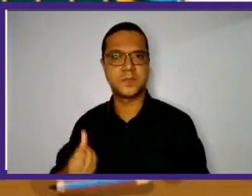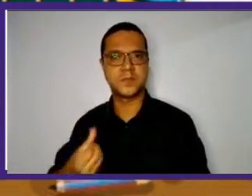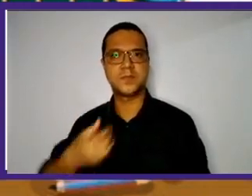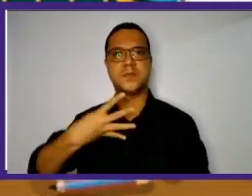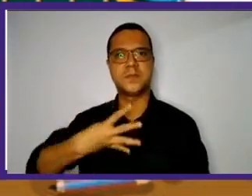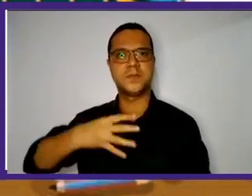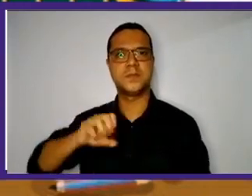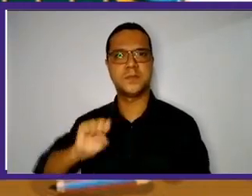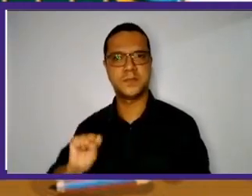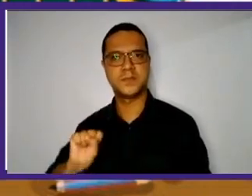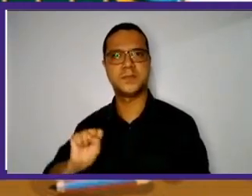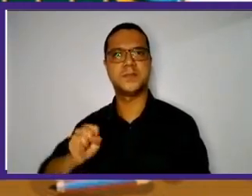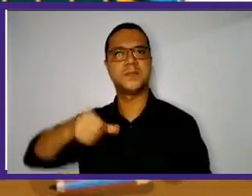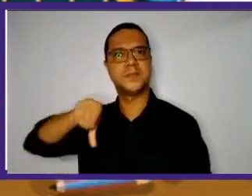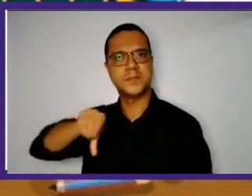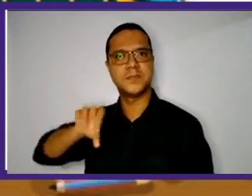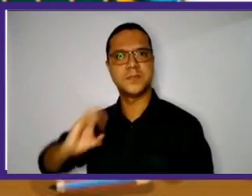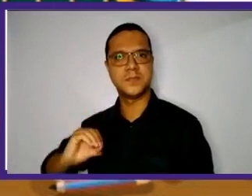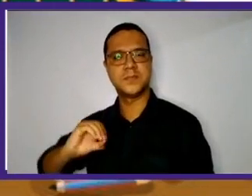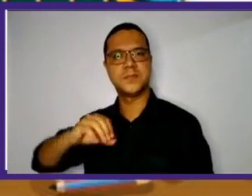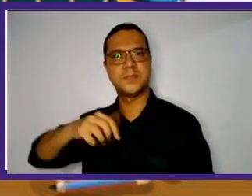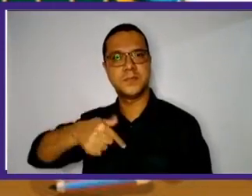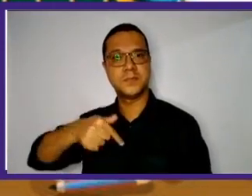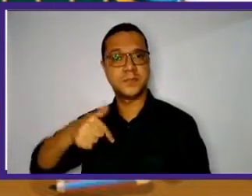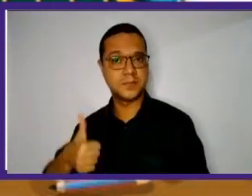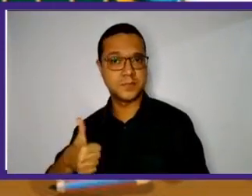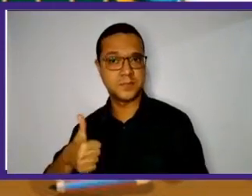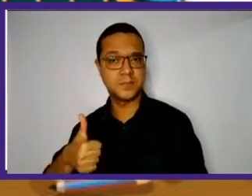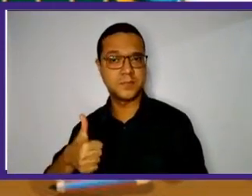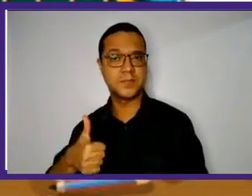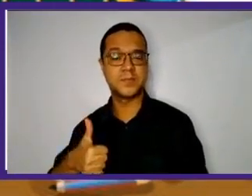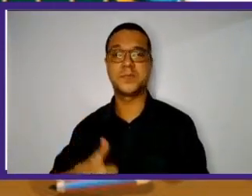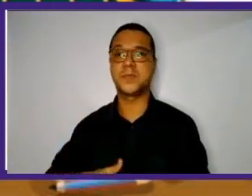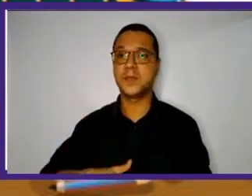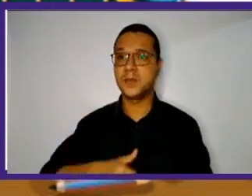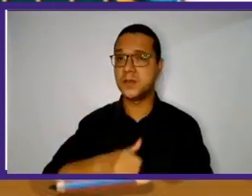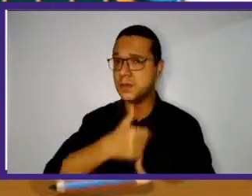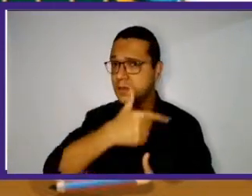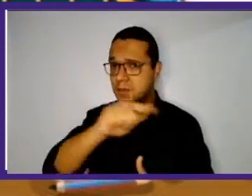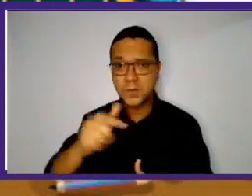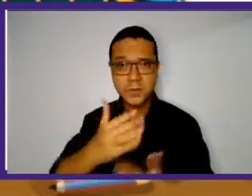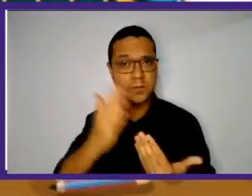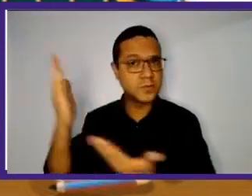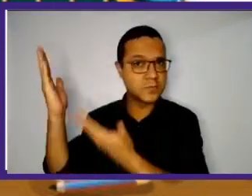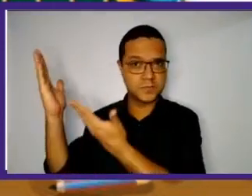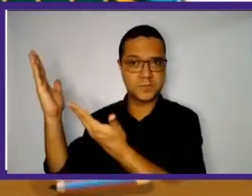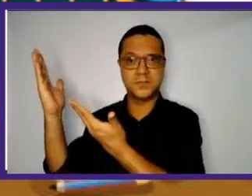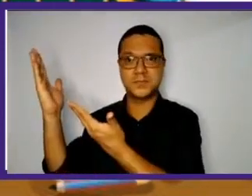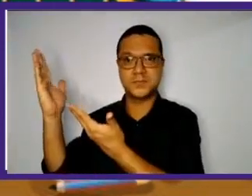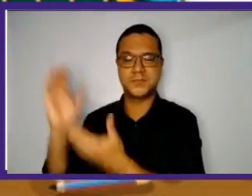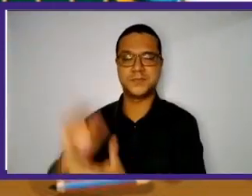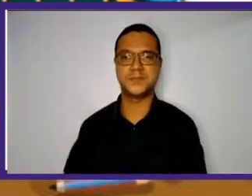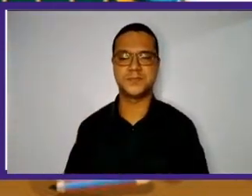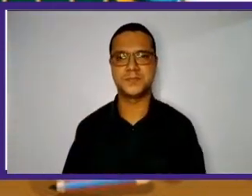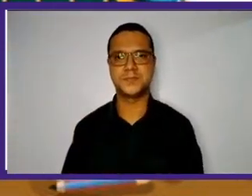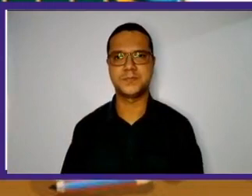136, 48, 90, 71, dentre outros